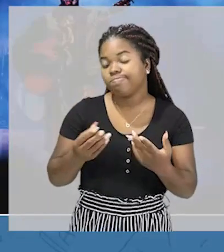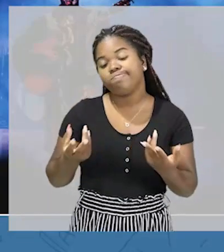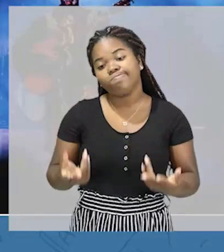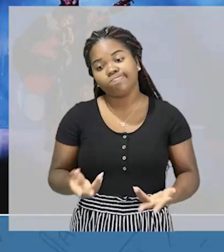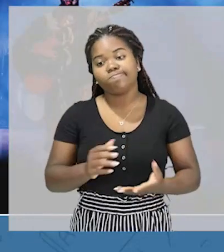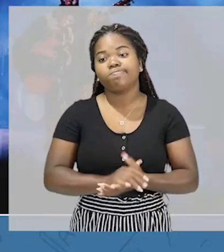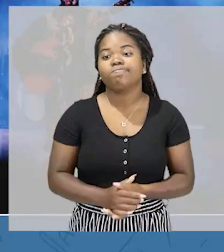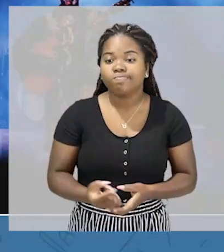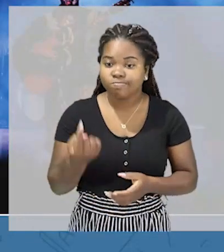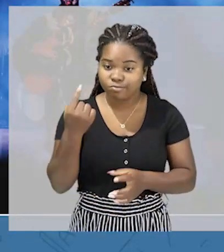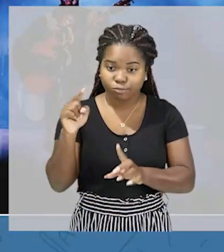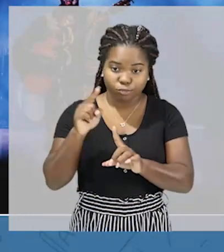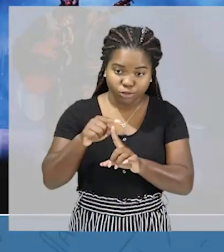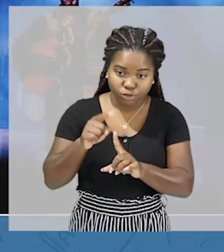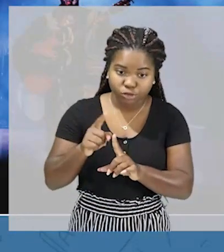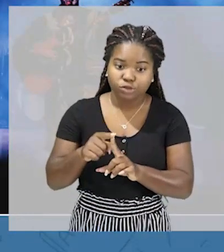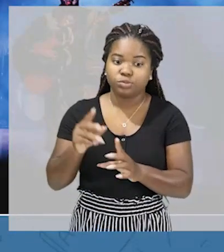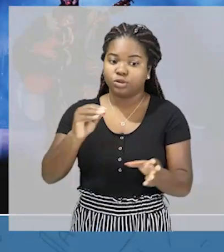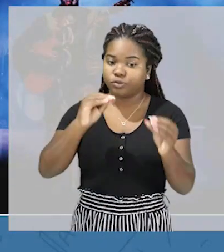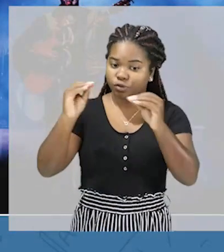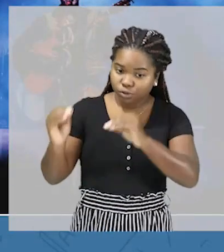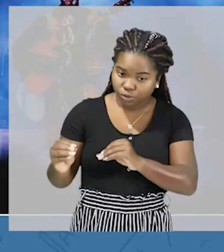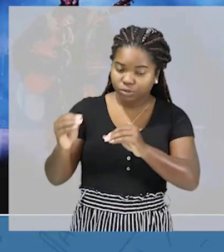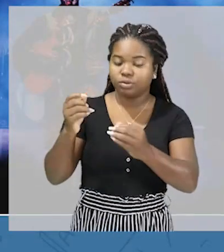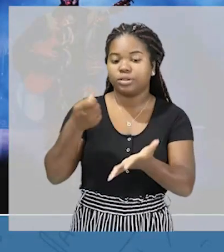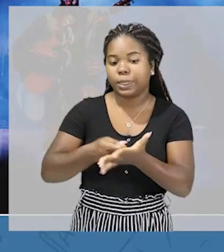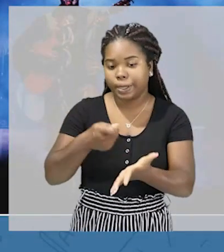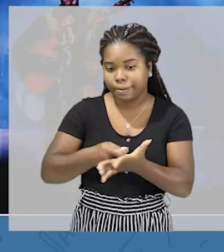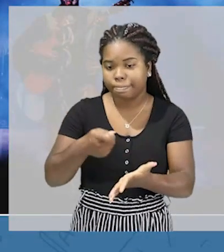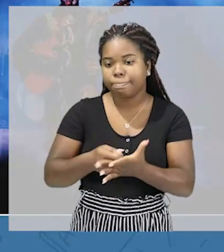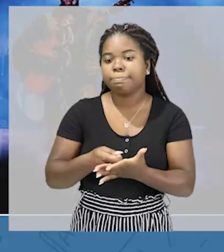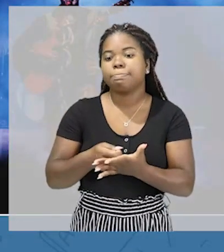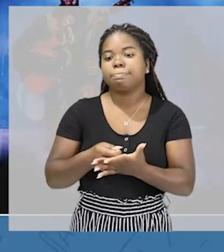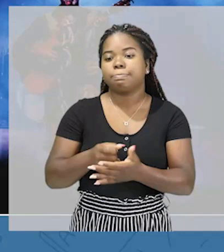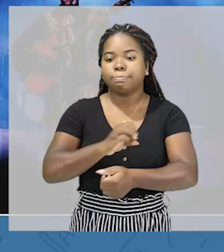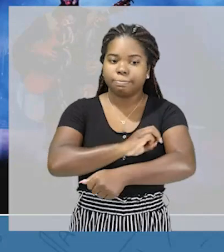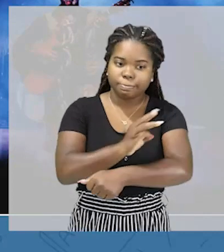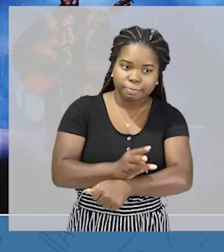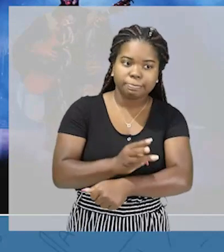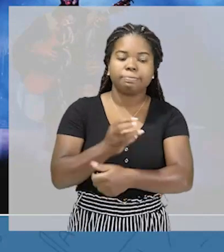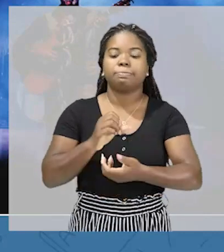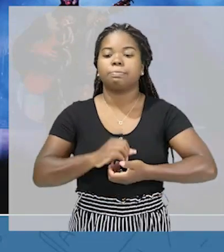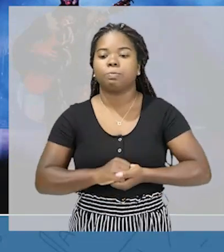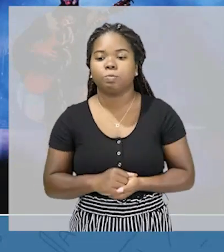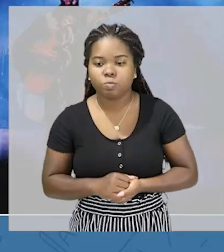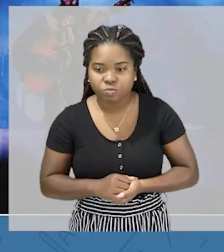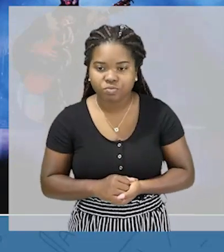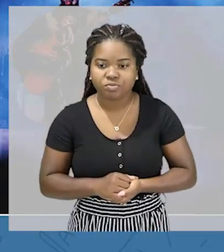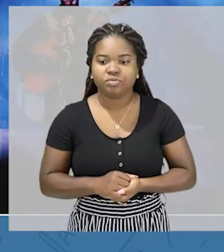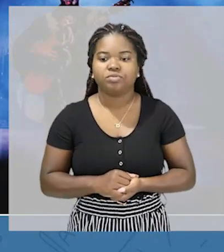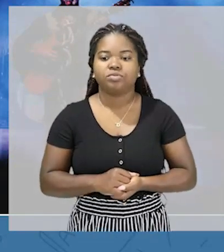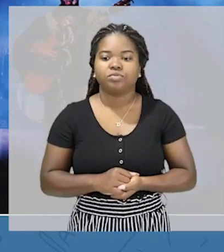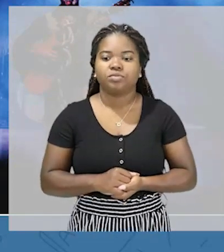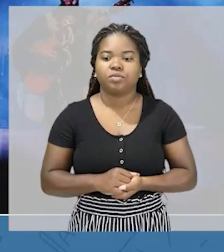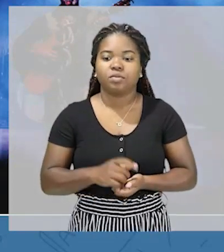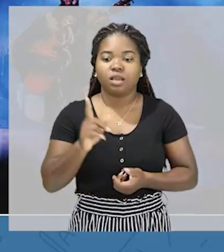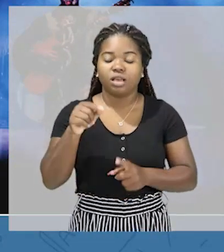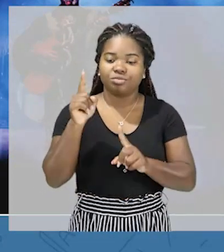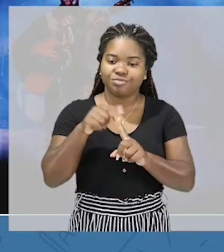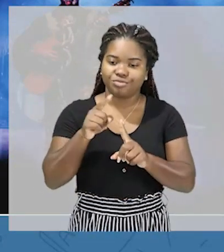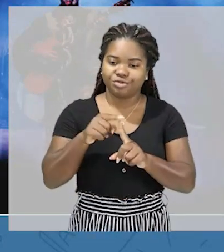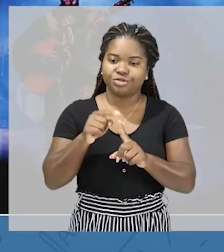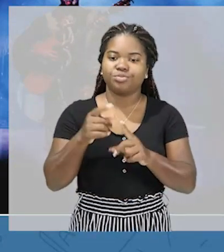que caiu no ano anterior no vestibular da UEMA, no ano anterior e no outro ano anterior, né, muitas dessas obras